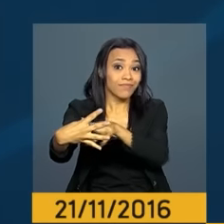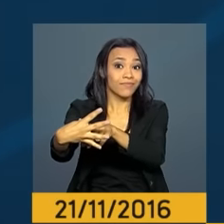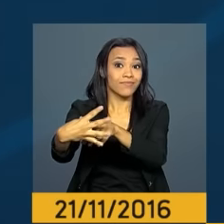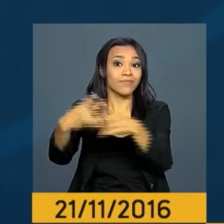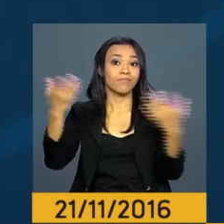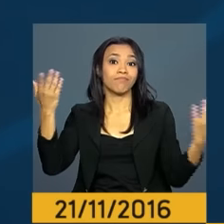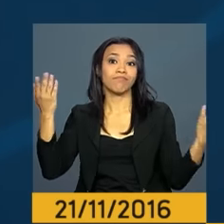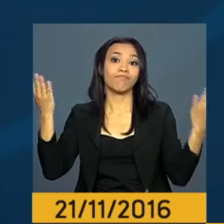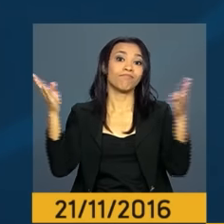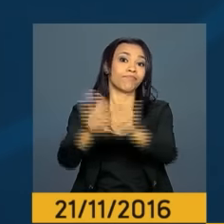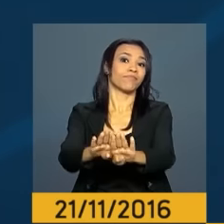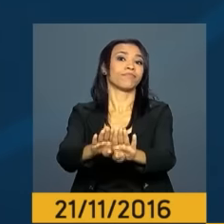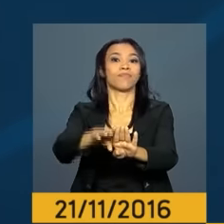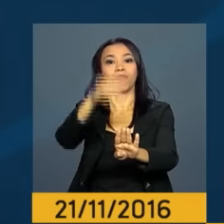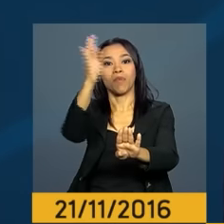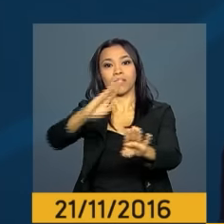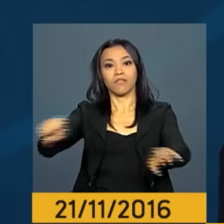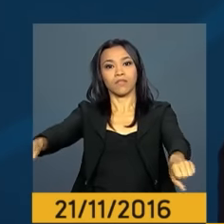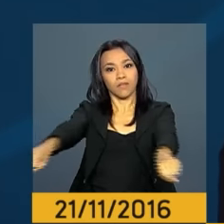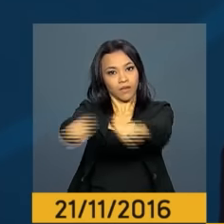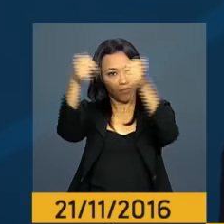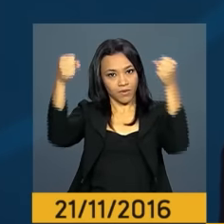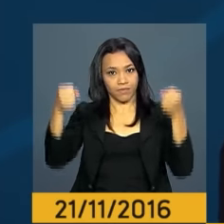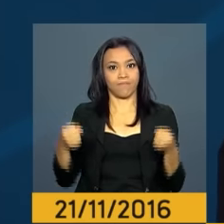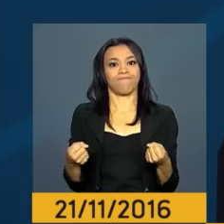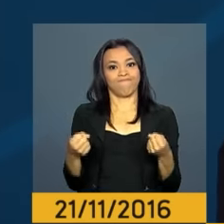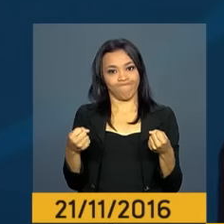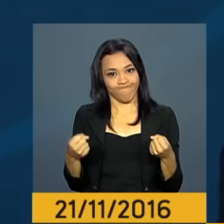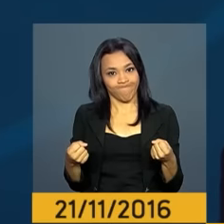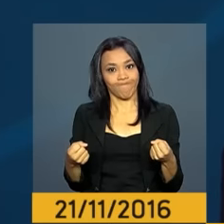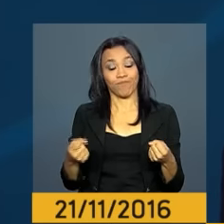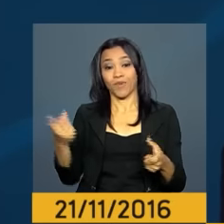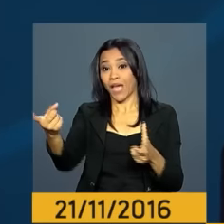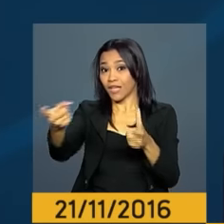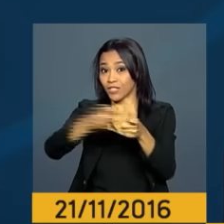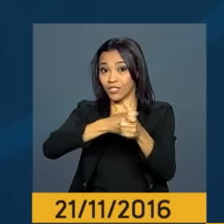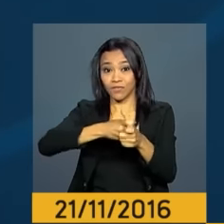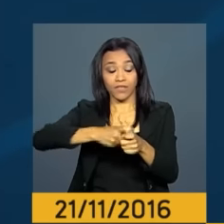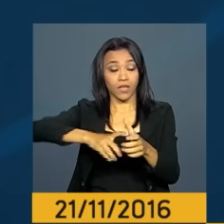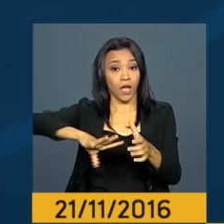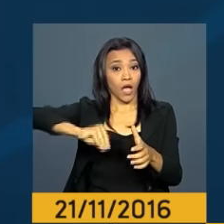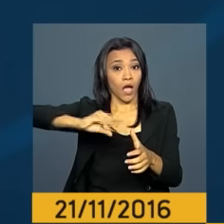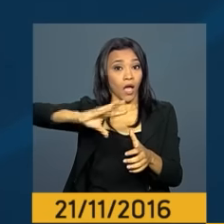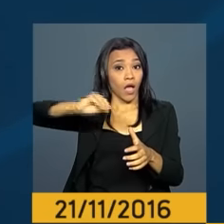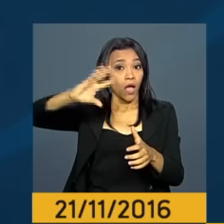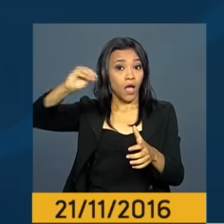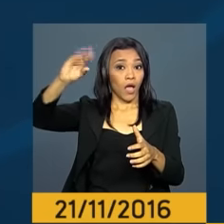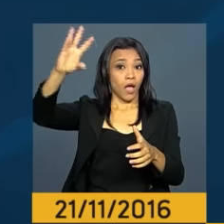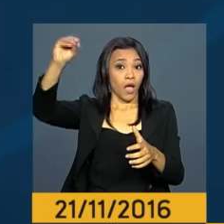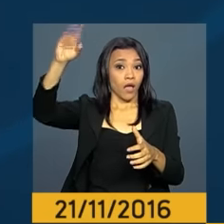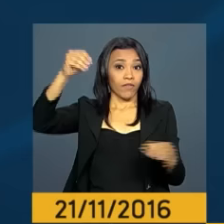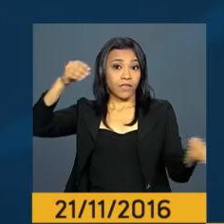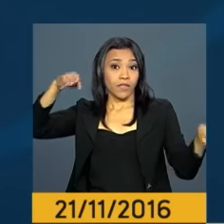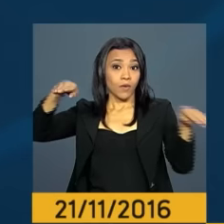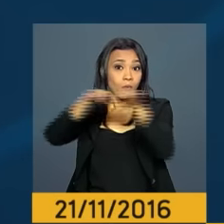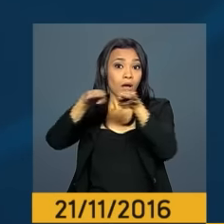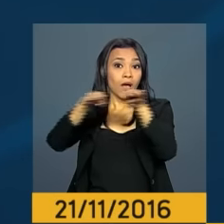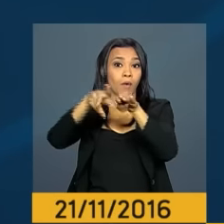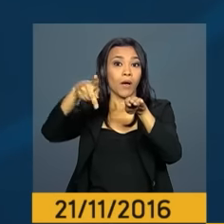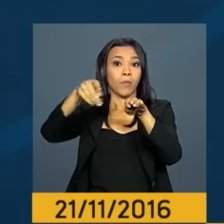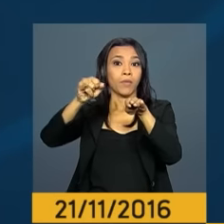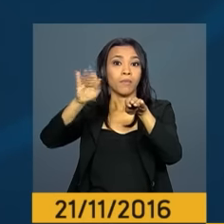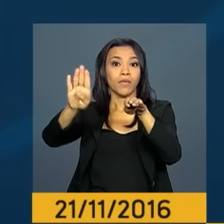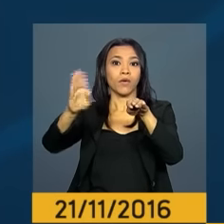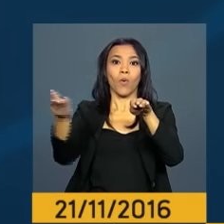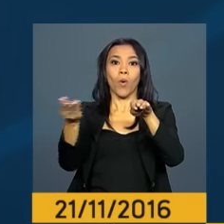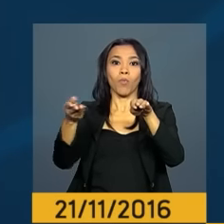portas do Brasil para balanço, porque a dívida bruta ultrapassaria ou empataria com o PIB. Portanto, não teríamos mais como